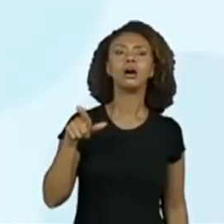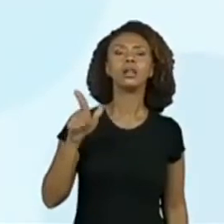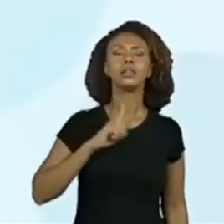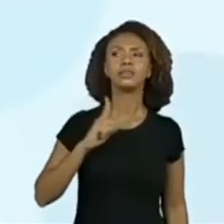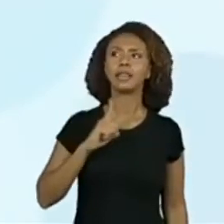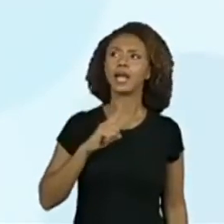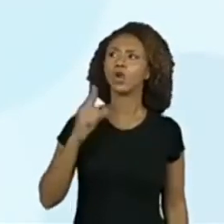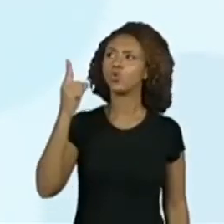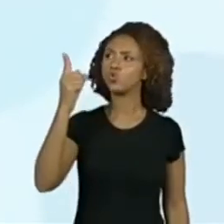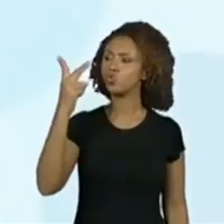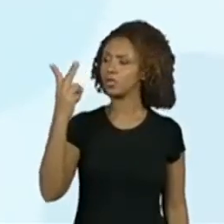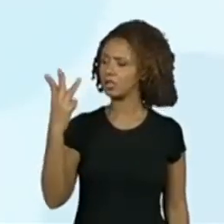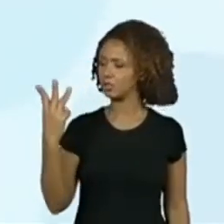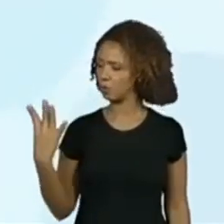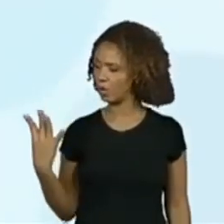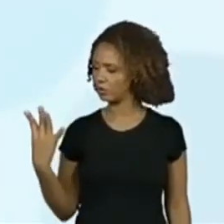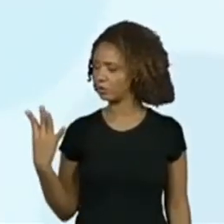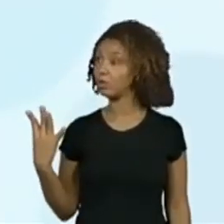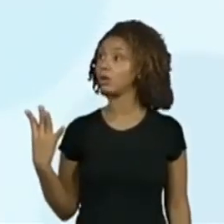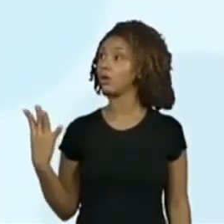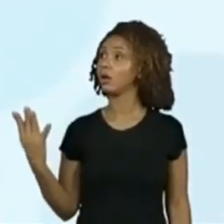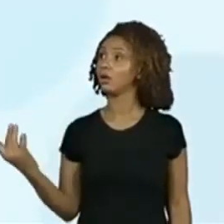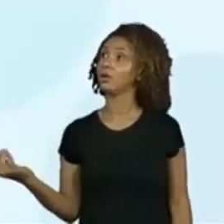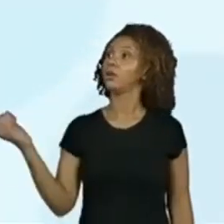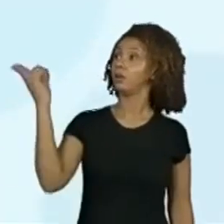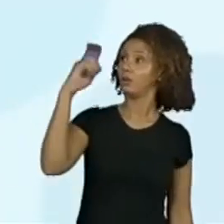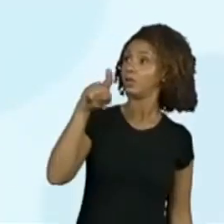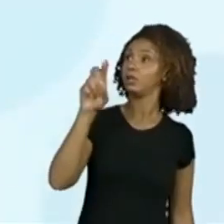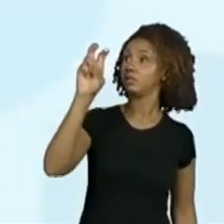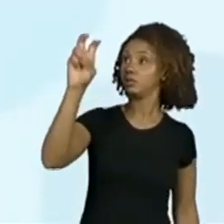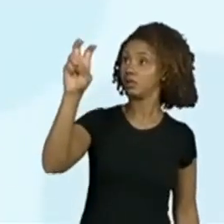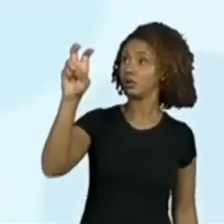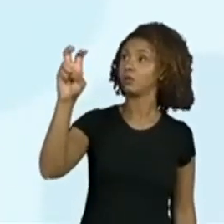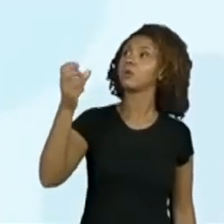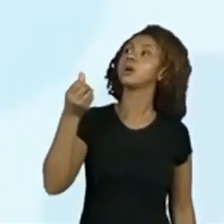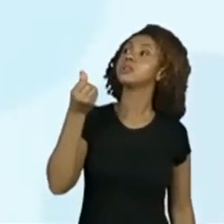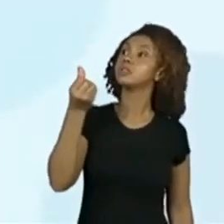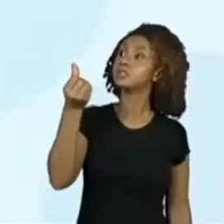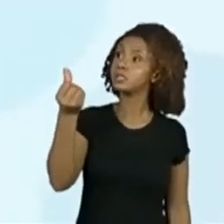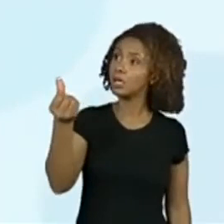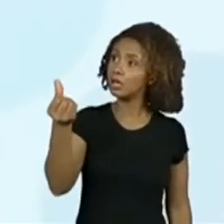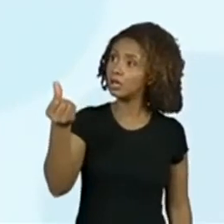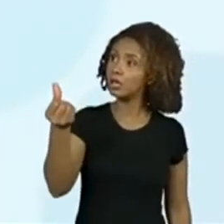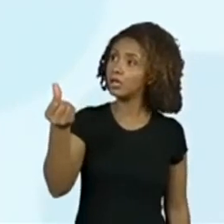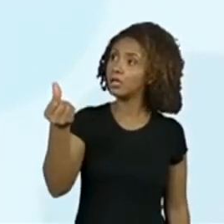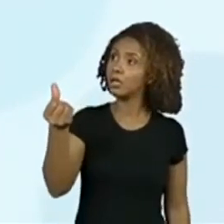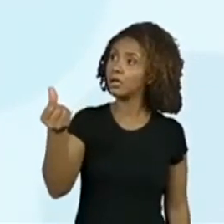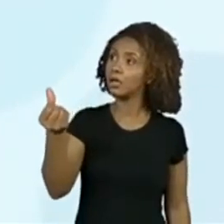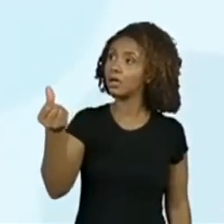temos quatro e aí continuamos 5 6